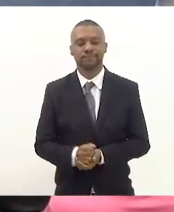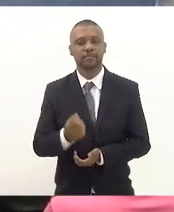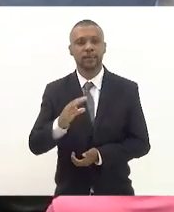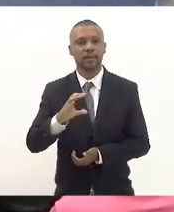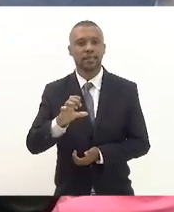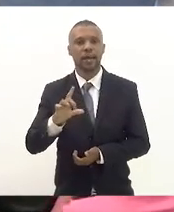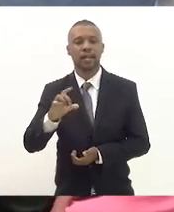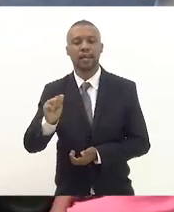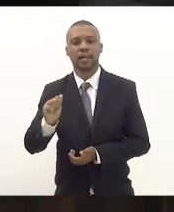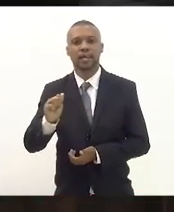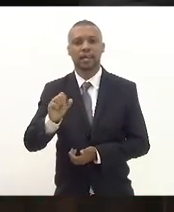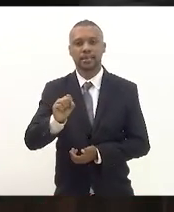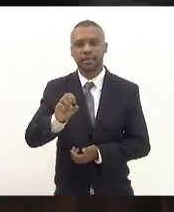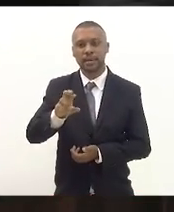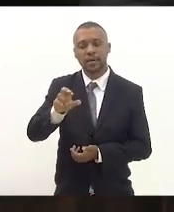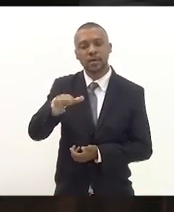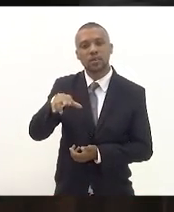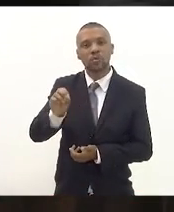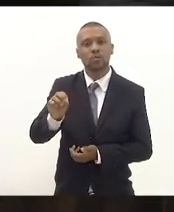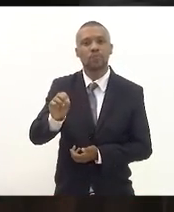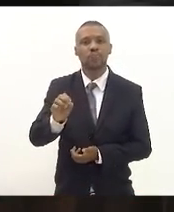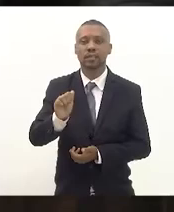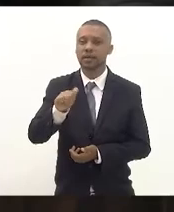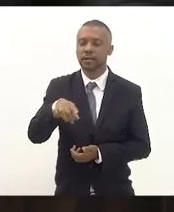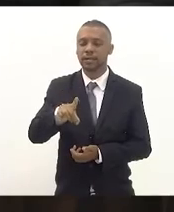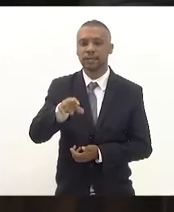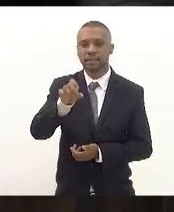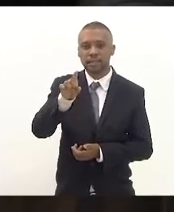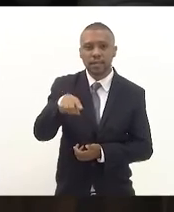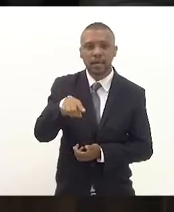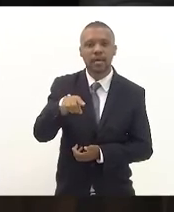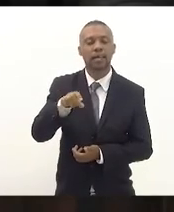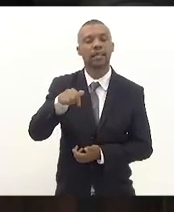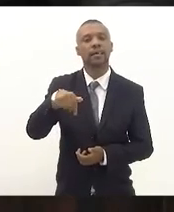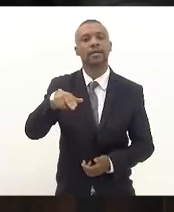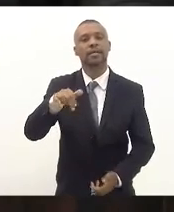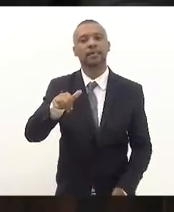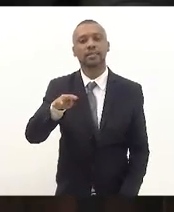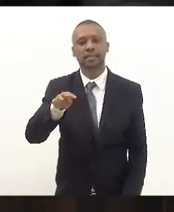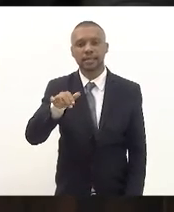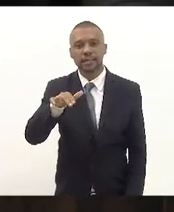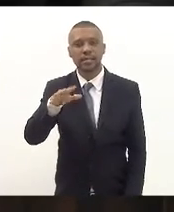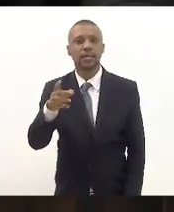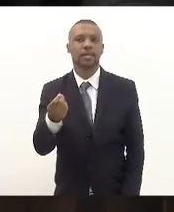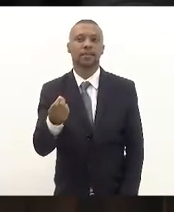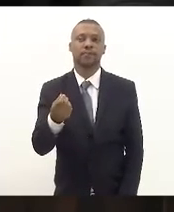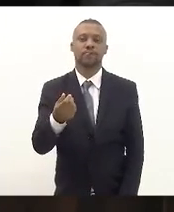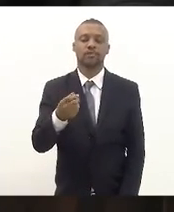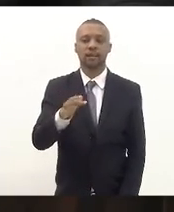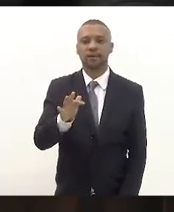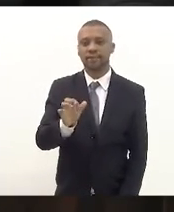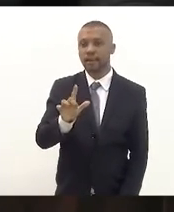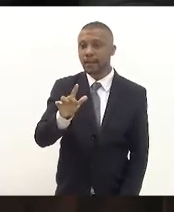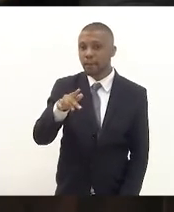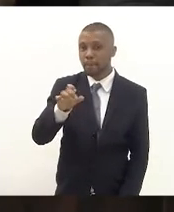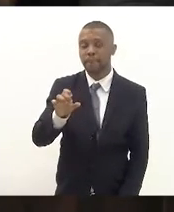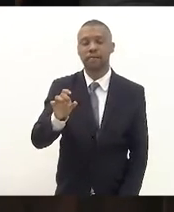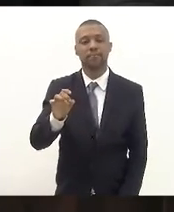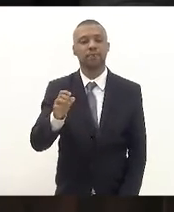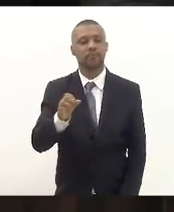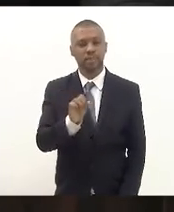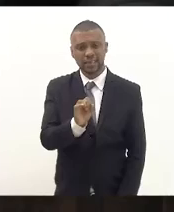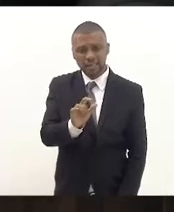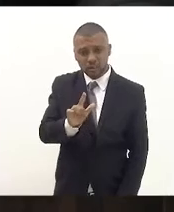Serrano André Quintanilha Felipe Santos Dr Sílvio Carvalho